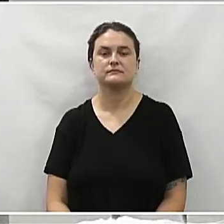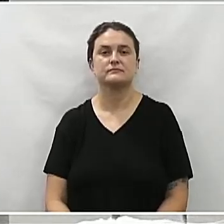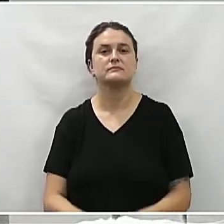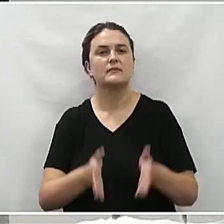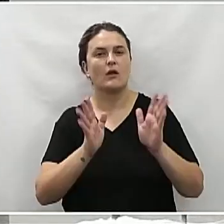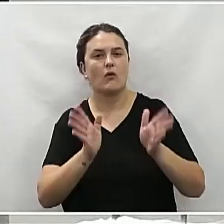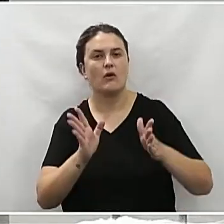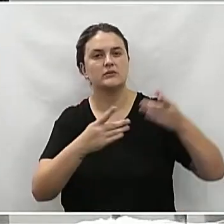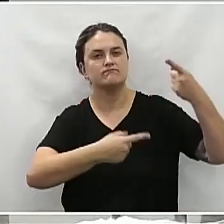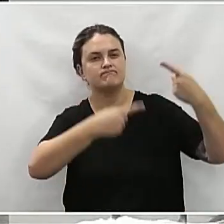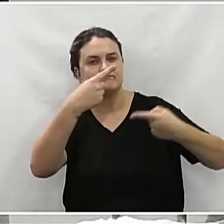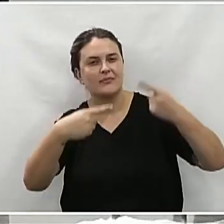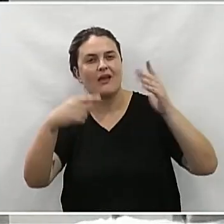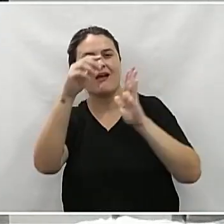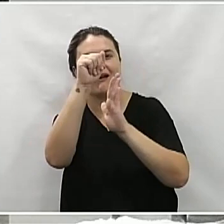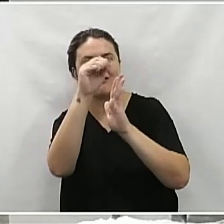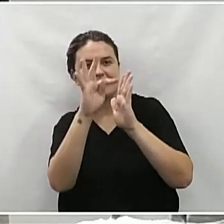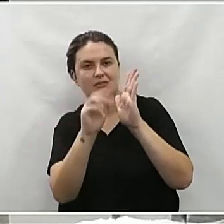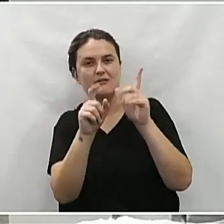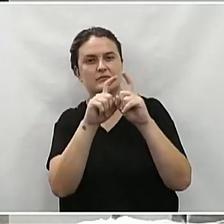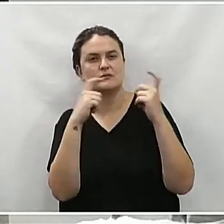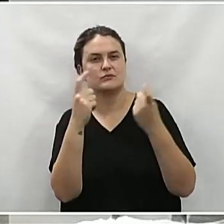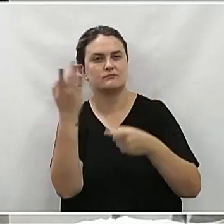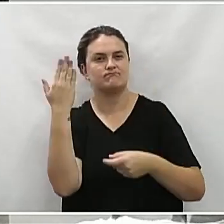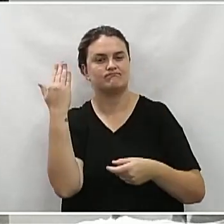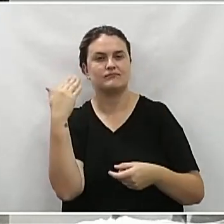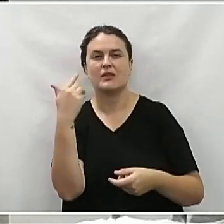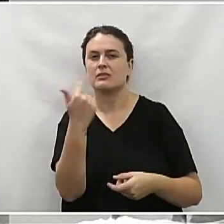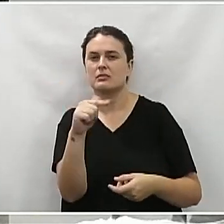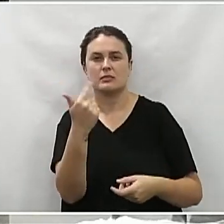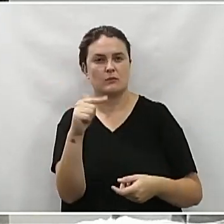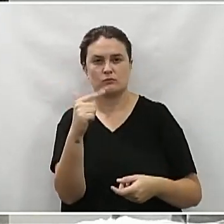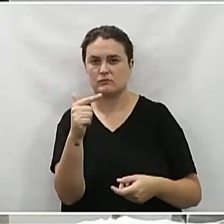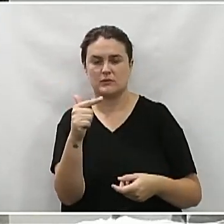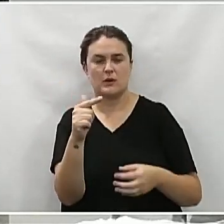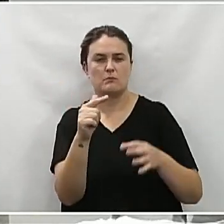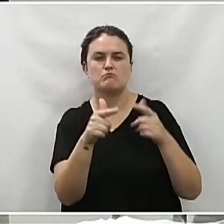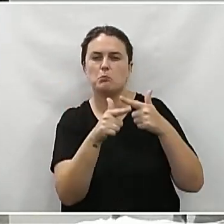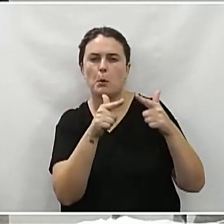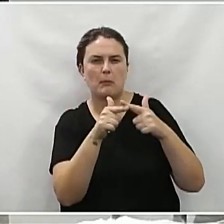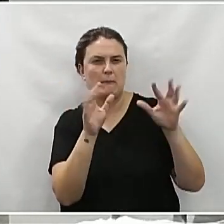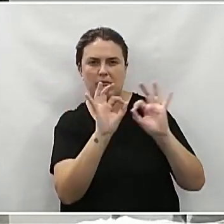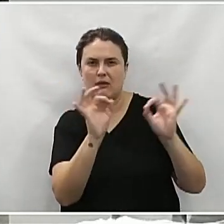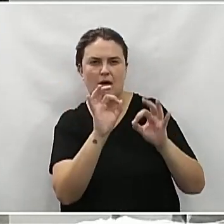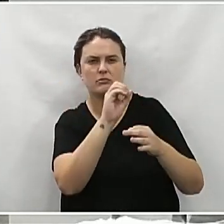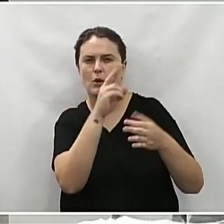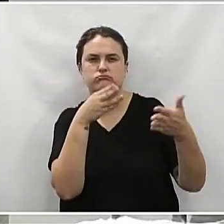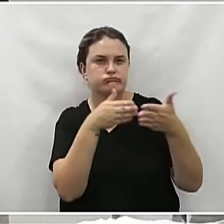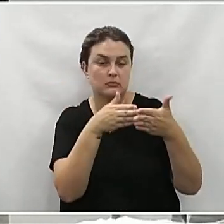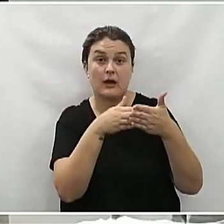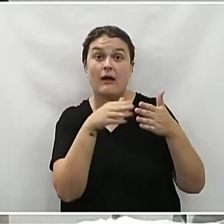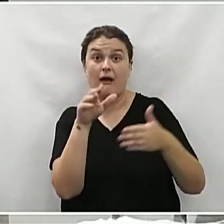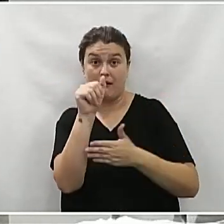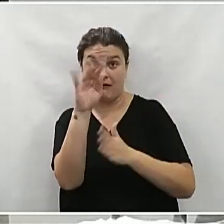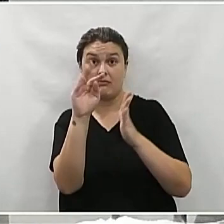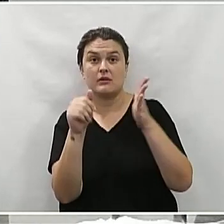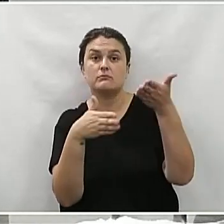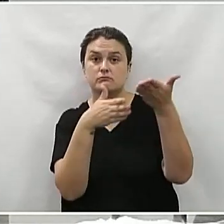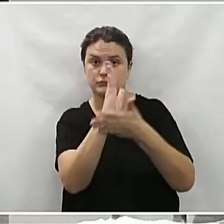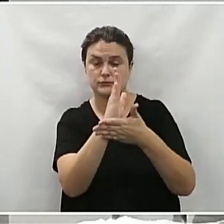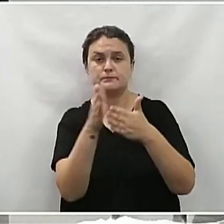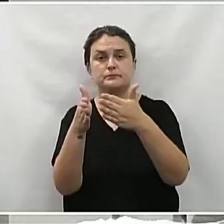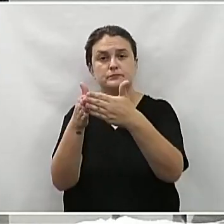Colocamos em discussão a ata da reunião anterior. Não havendo retificação ou impugnação, a mesma está